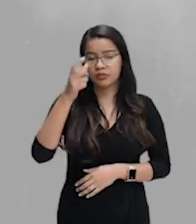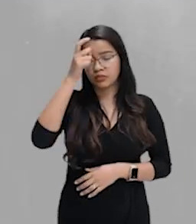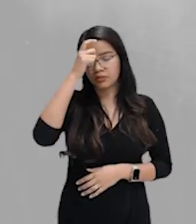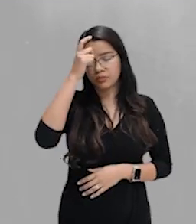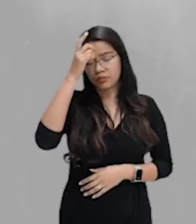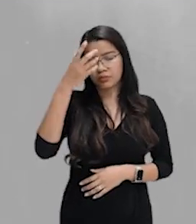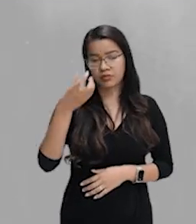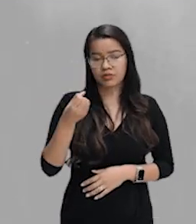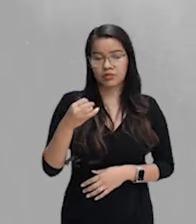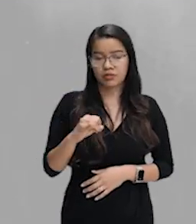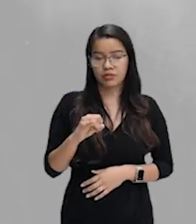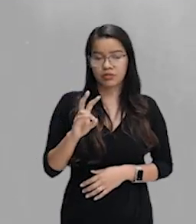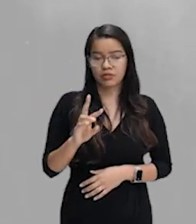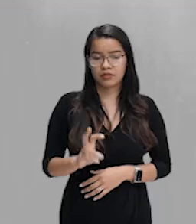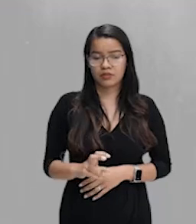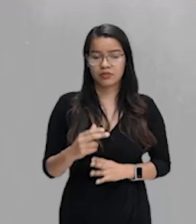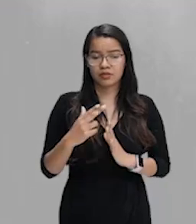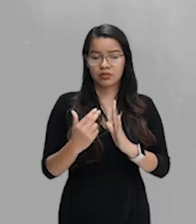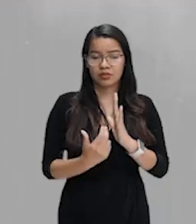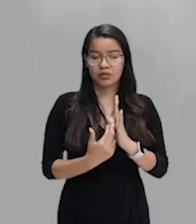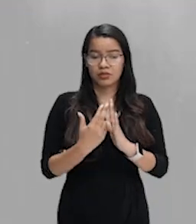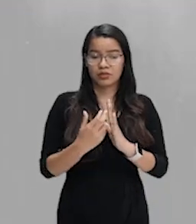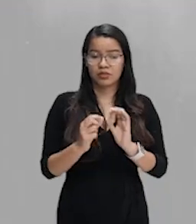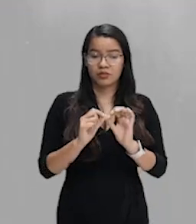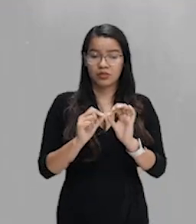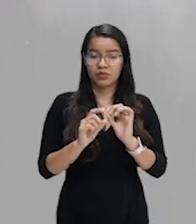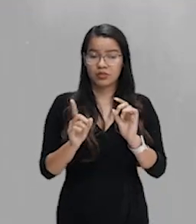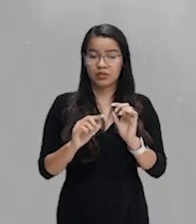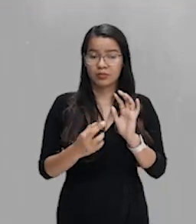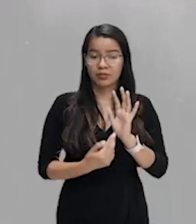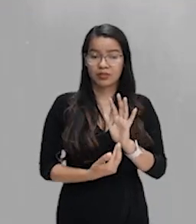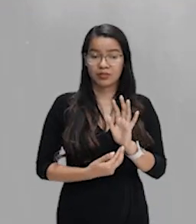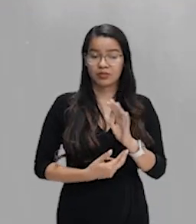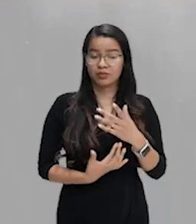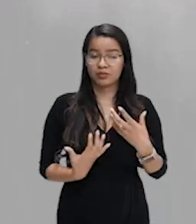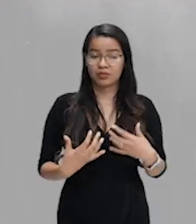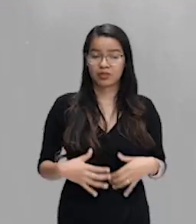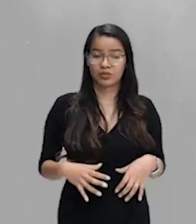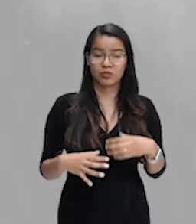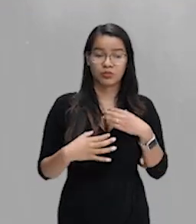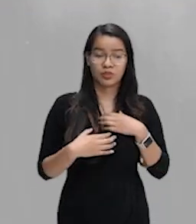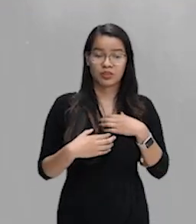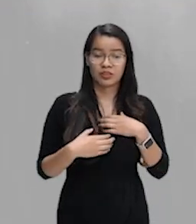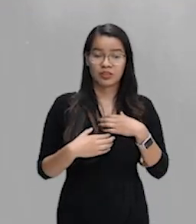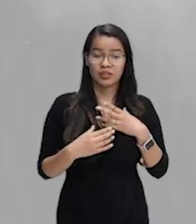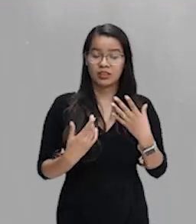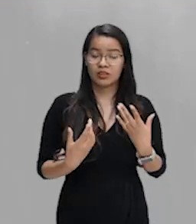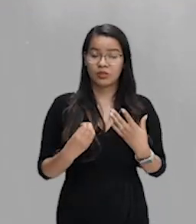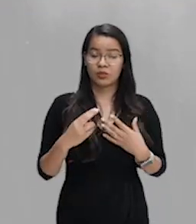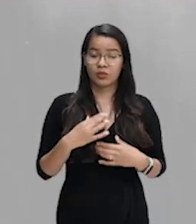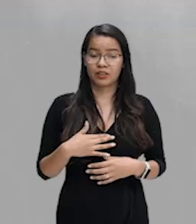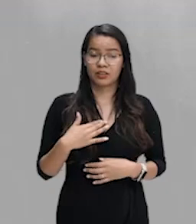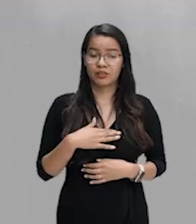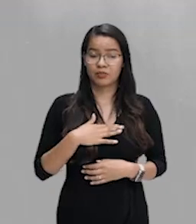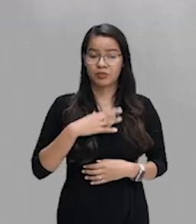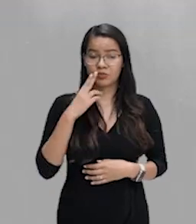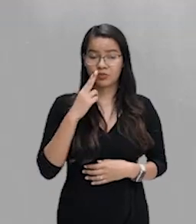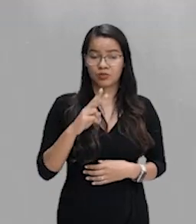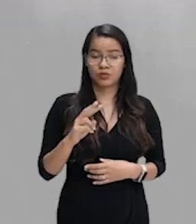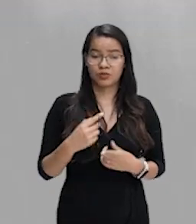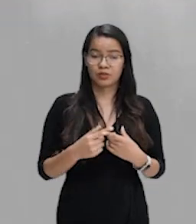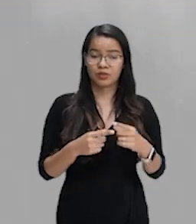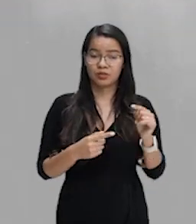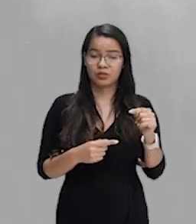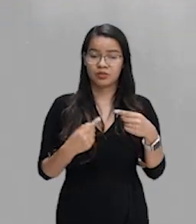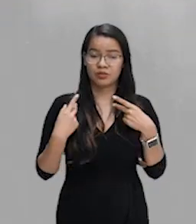desenho que eu faço, ele não representa um estado emocional? Será que o desenho que eu faço seja agradável aos meus olhos? Por que isso me